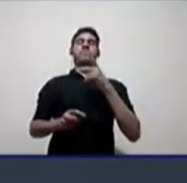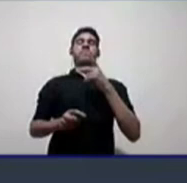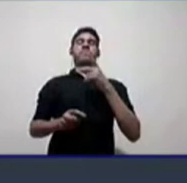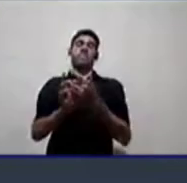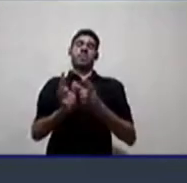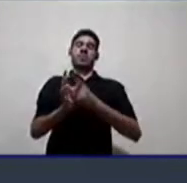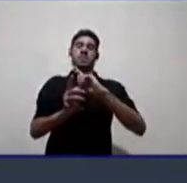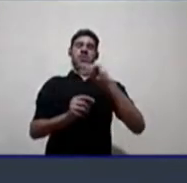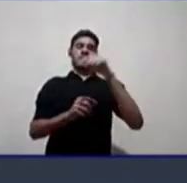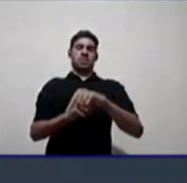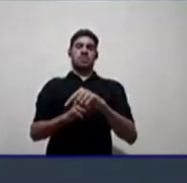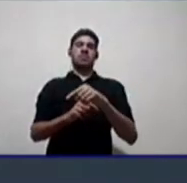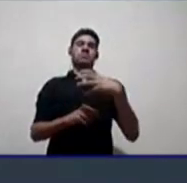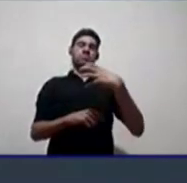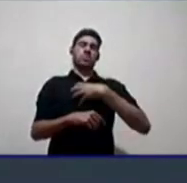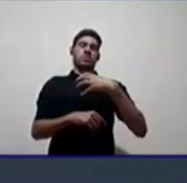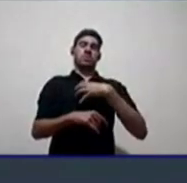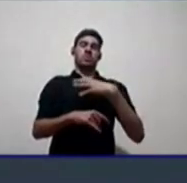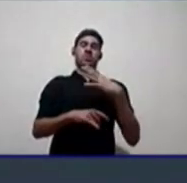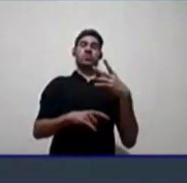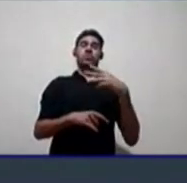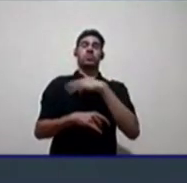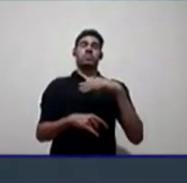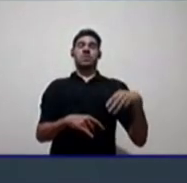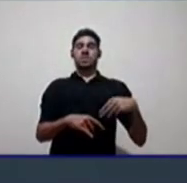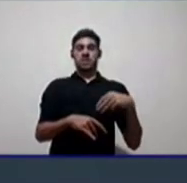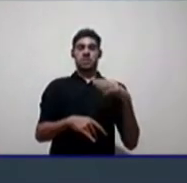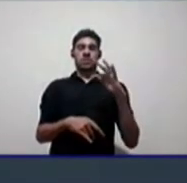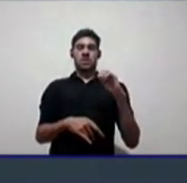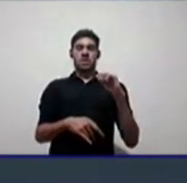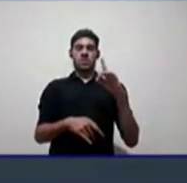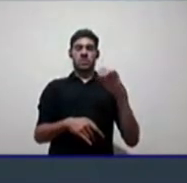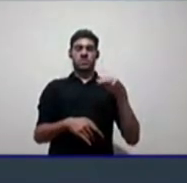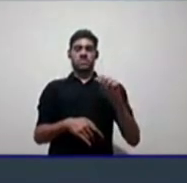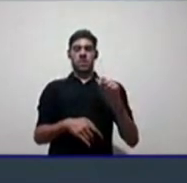nesse preciso sentido da palavra do eminente ministro Admar Gonzaga.